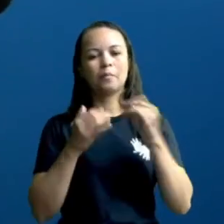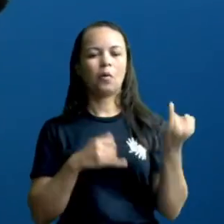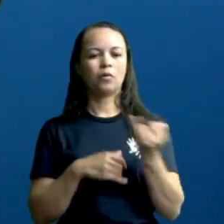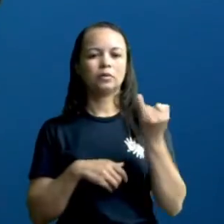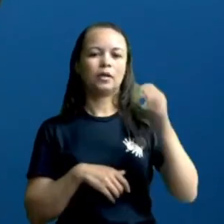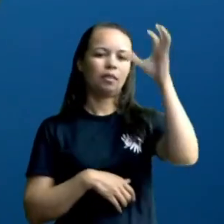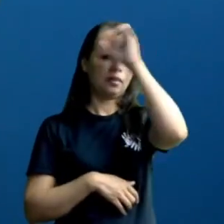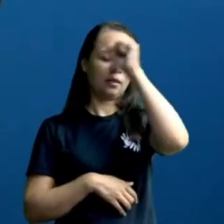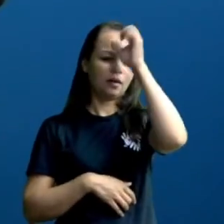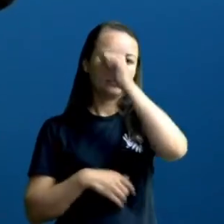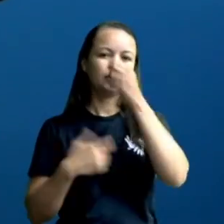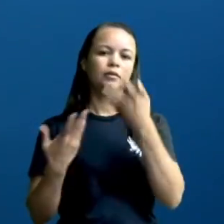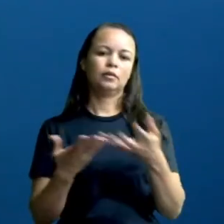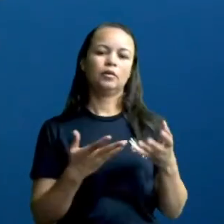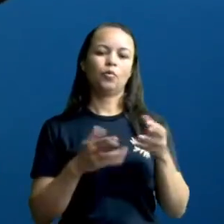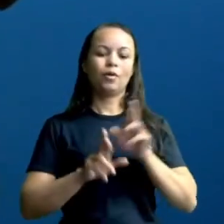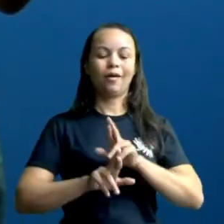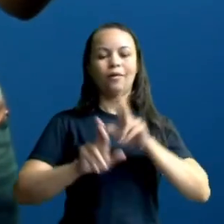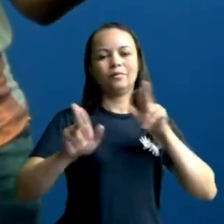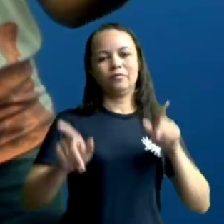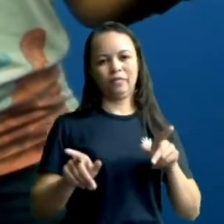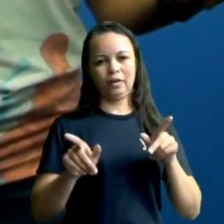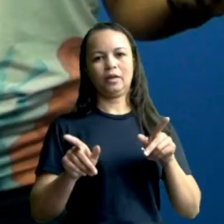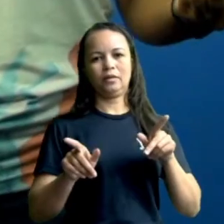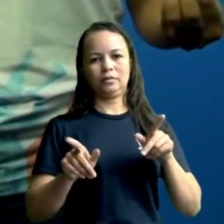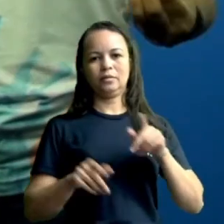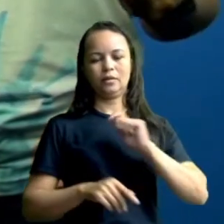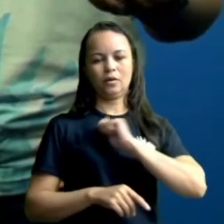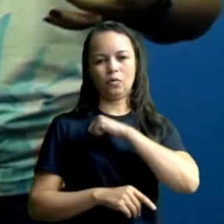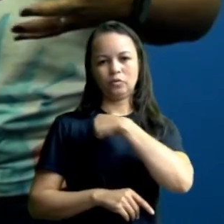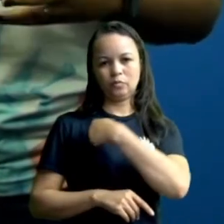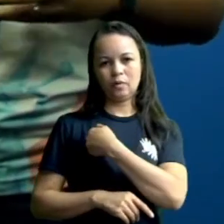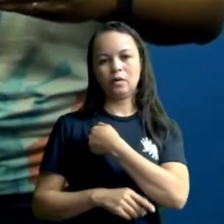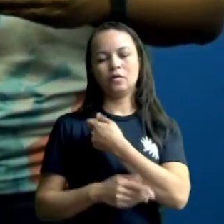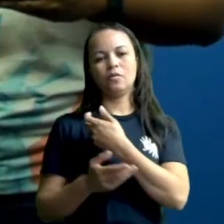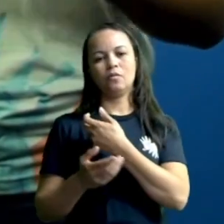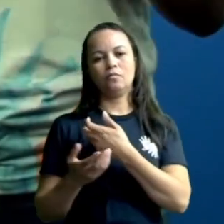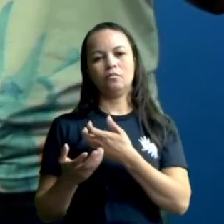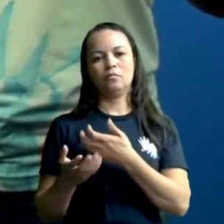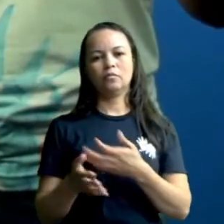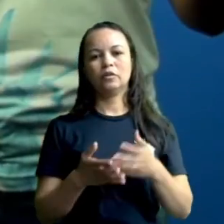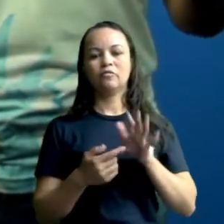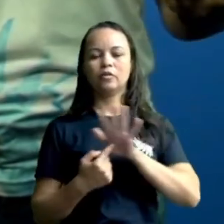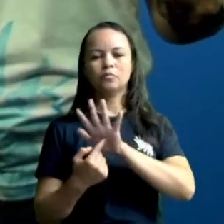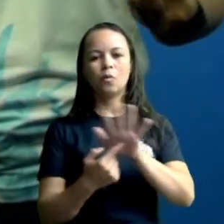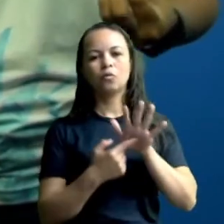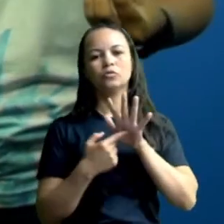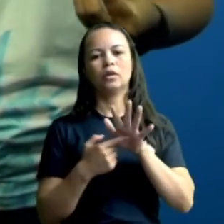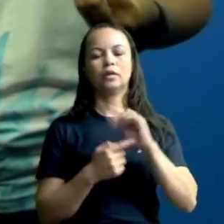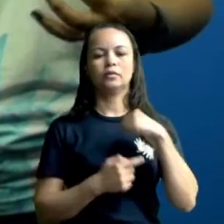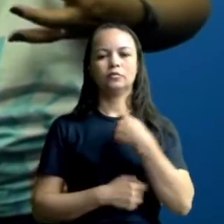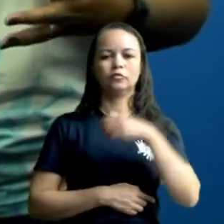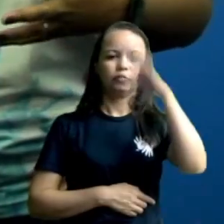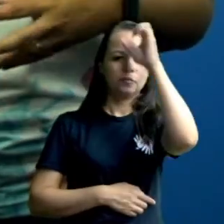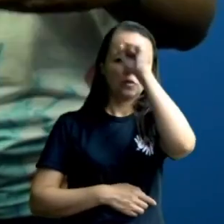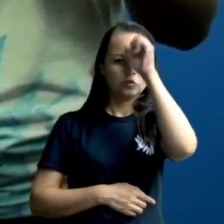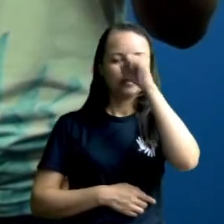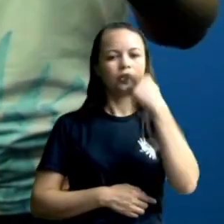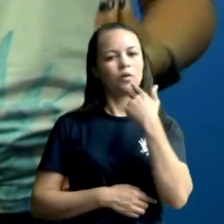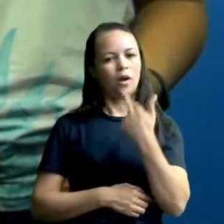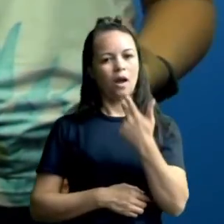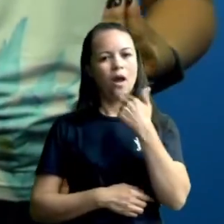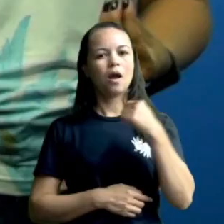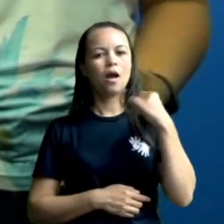aprender. Isso é o que diferencia o espanhol, né? Isso é que faz mostrar que a gente está aprendendo a língua, então